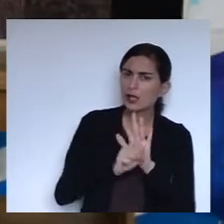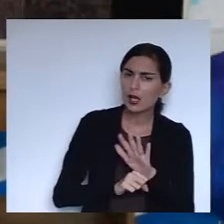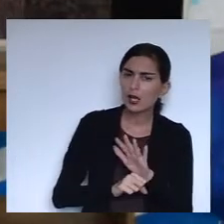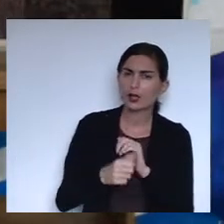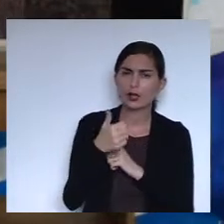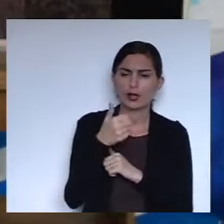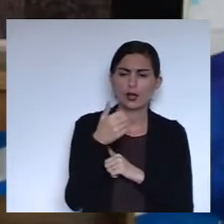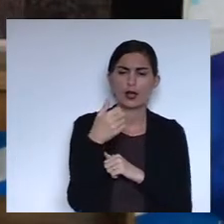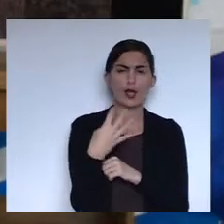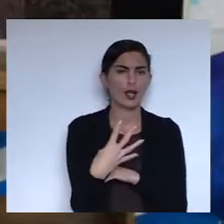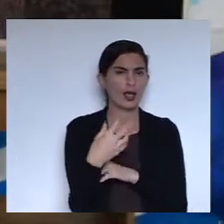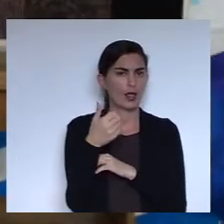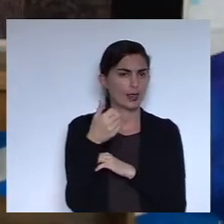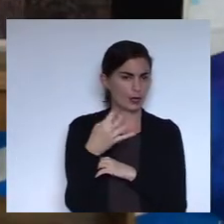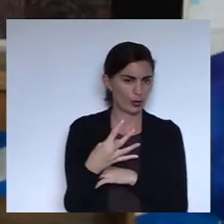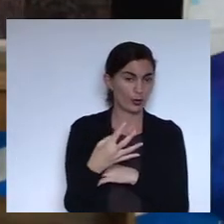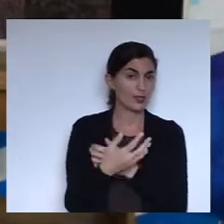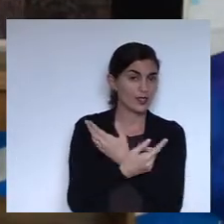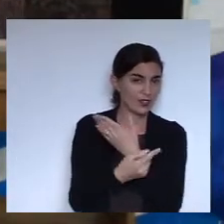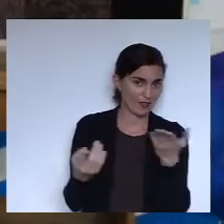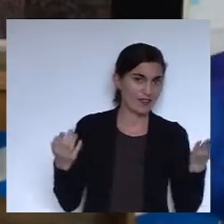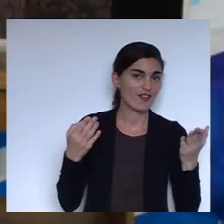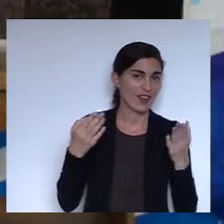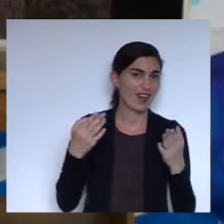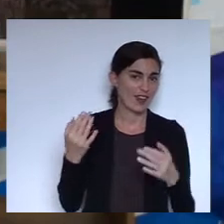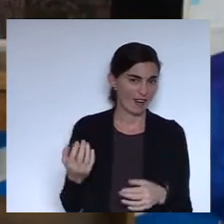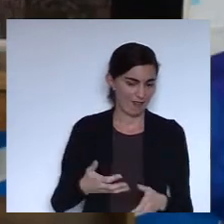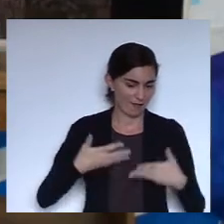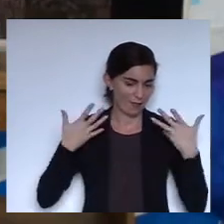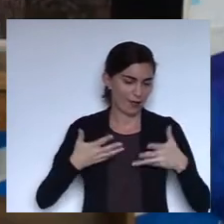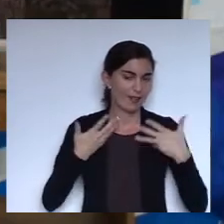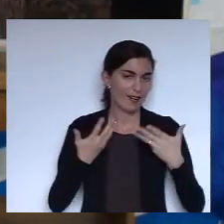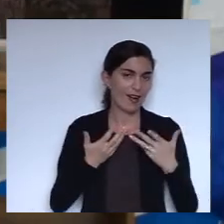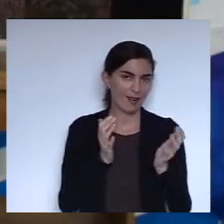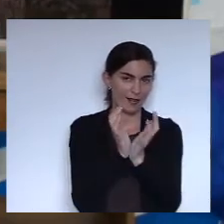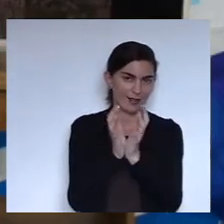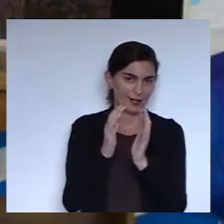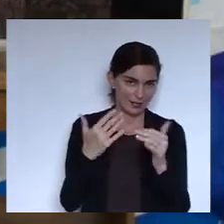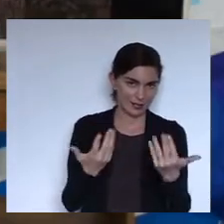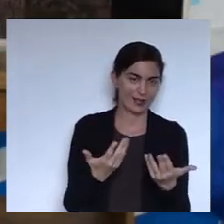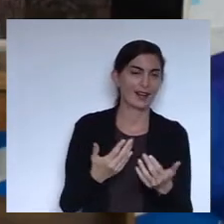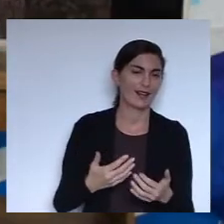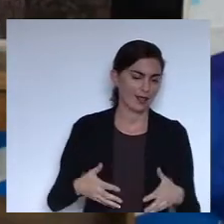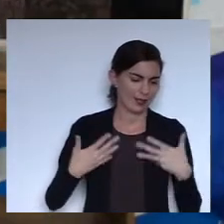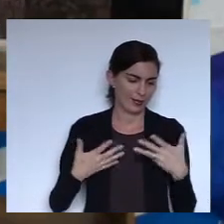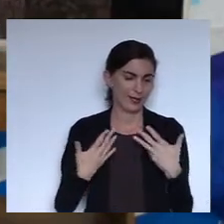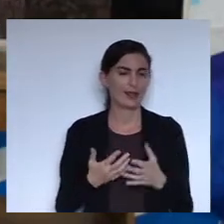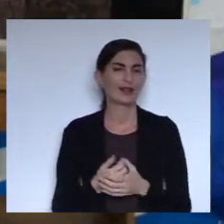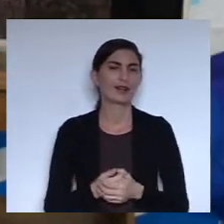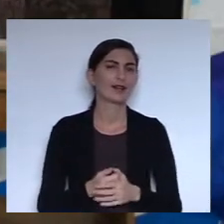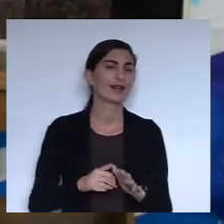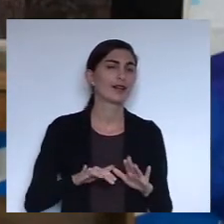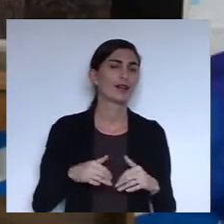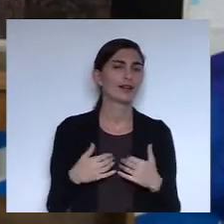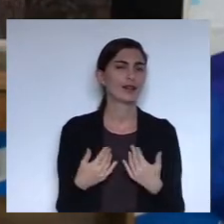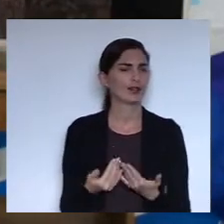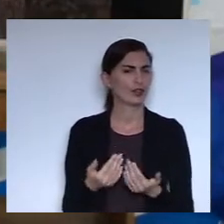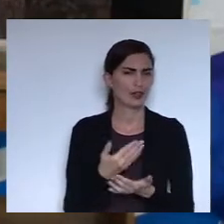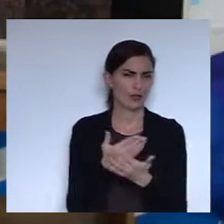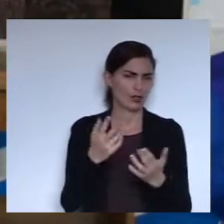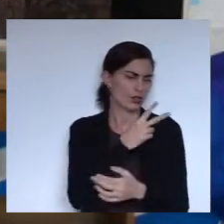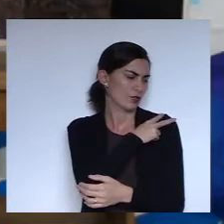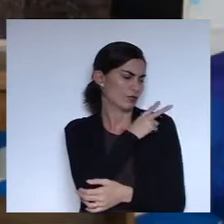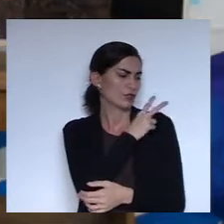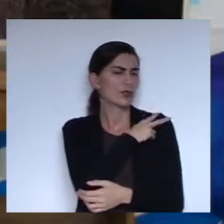Século? 14! Você vê o quanto a nossa equipe é empolgada, hein? O quanto alegria, né? Então, você do